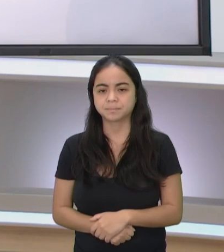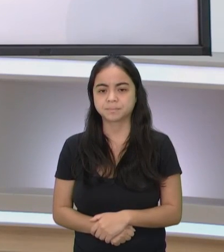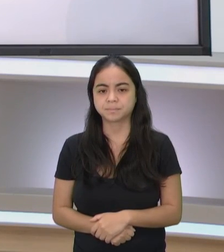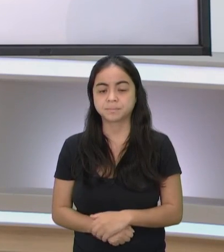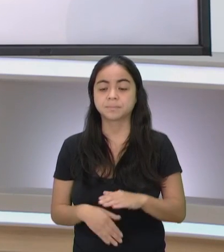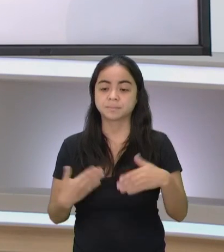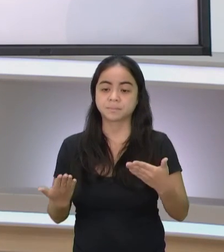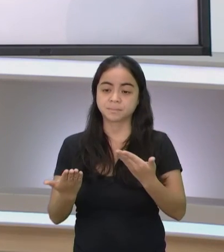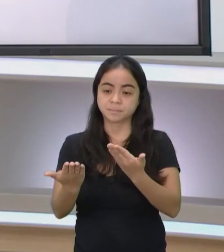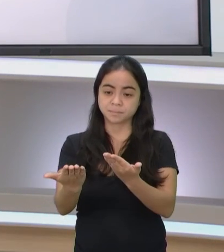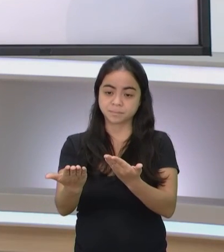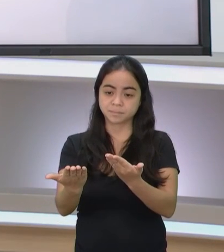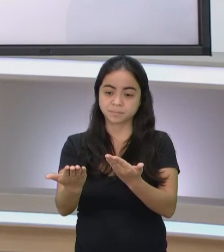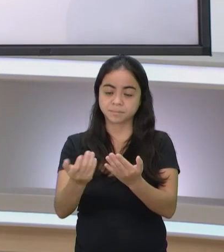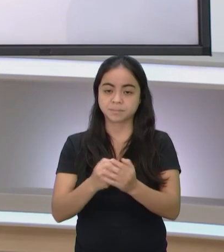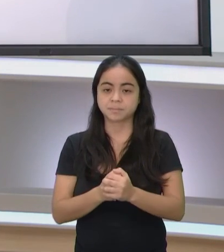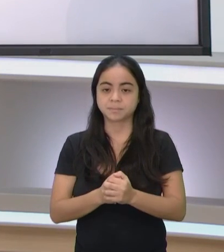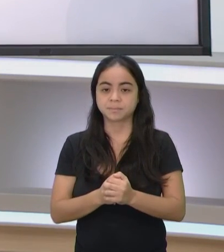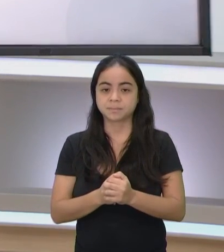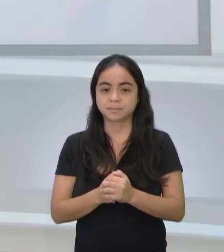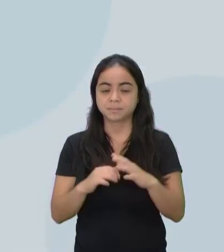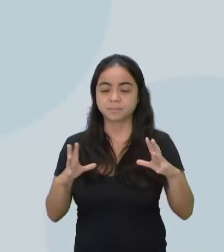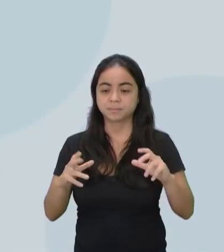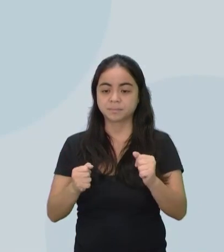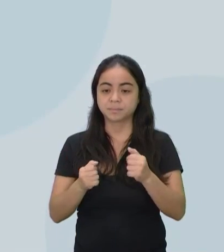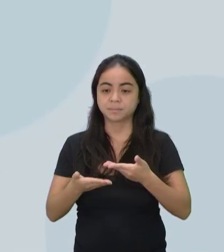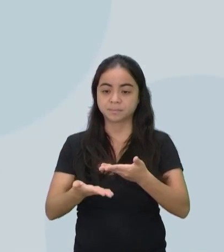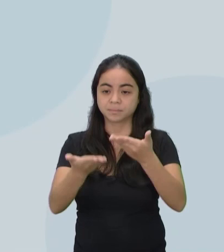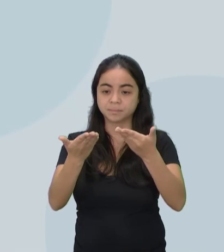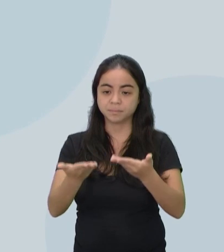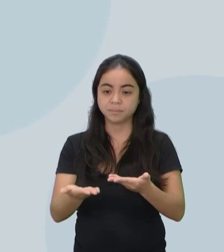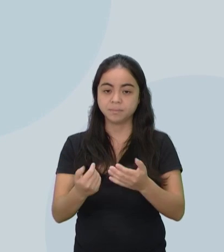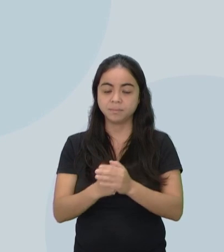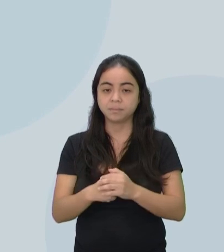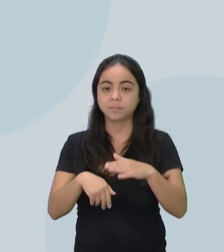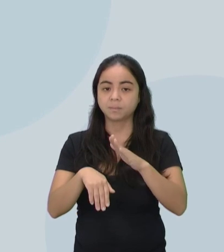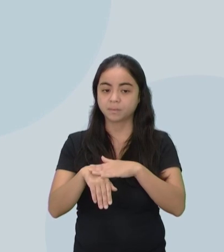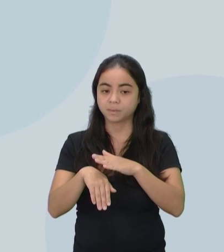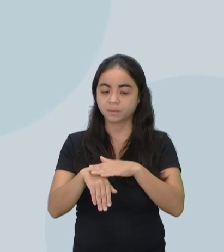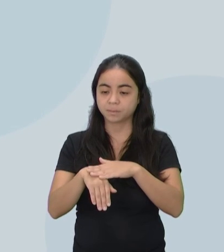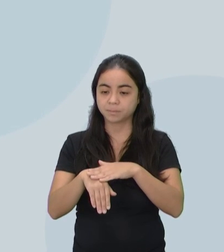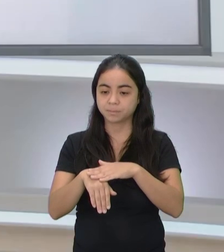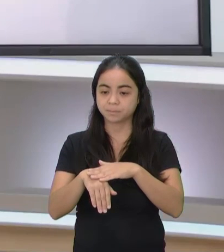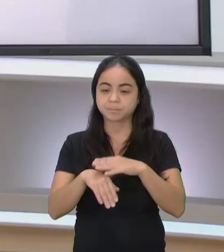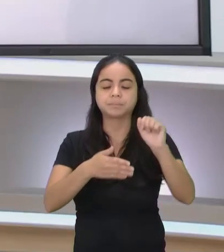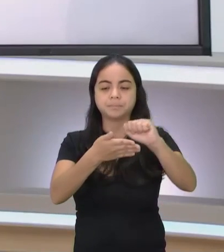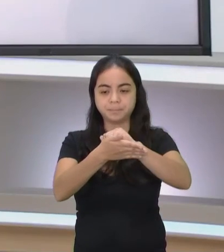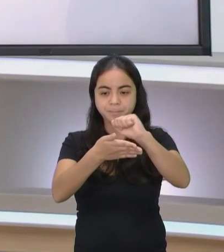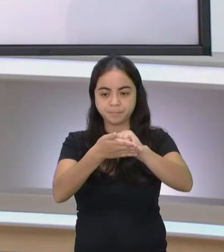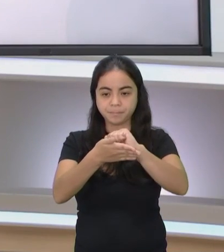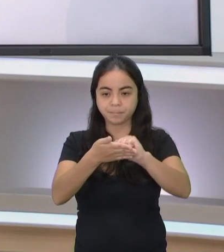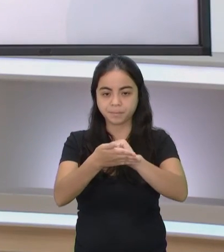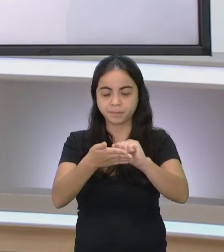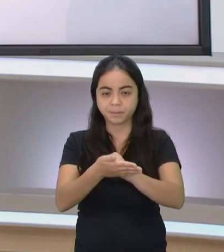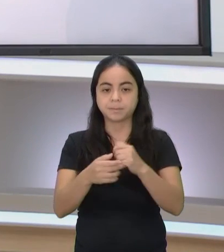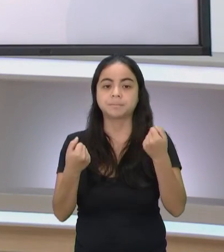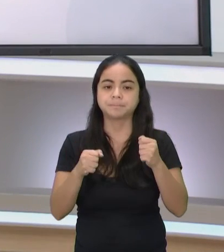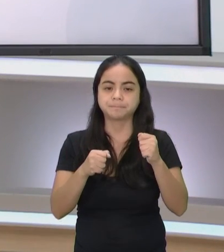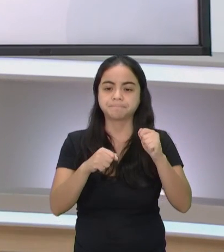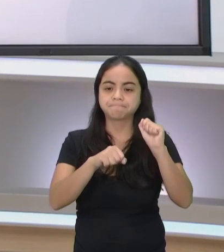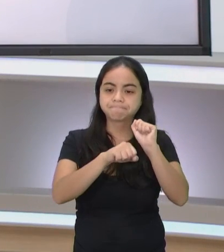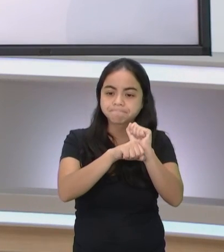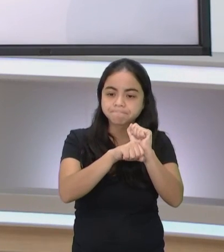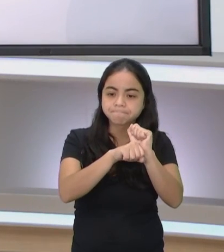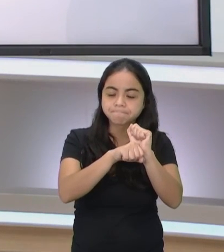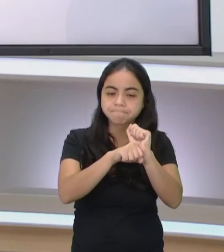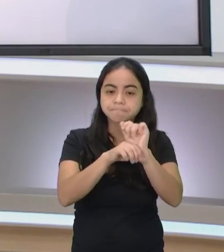E aí eu vou deixar toda a aula, eu deixo aí agora com vocês, para vocês fazerem aí no diário de bordo. Vocês podem pausar o vídeo aí que